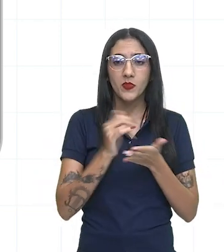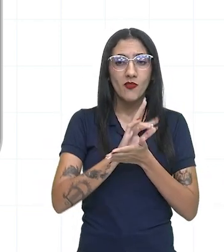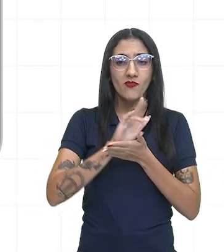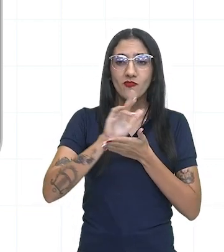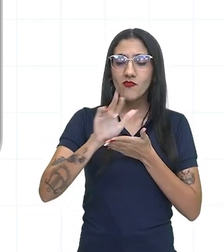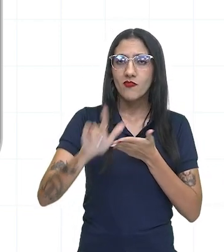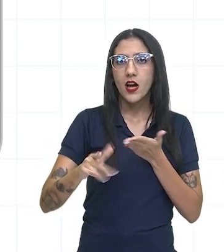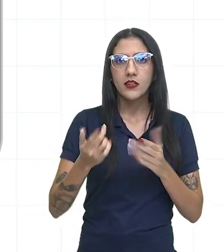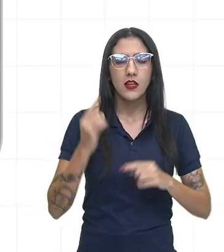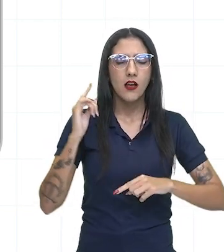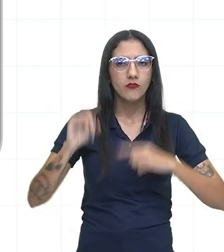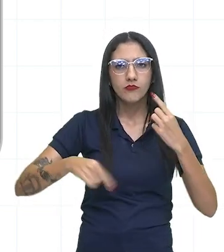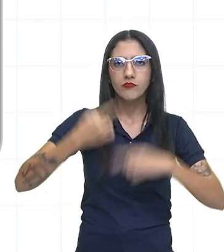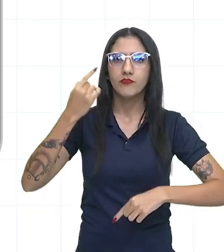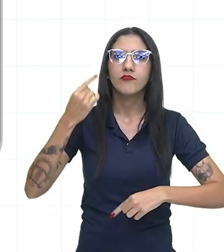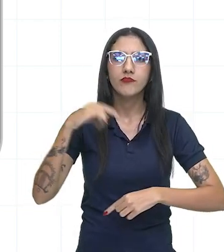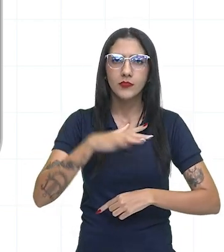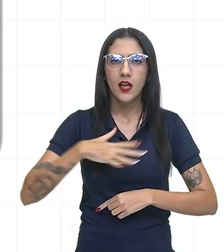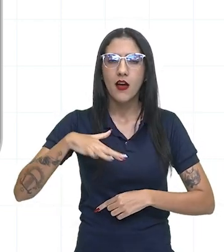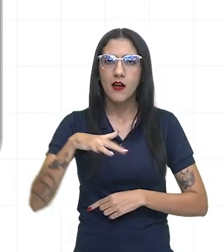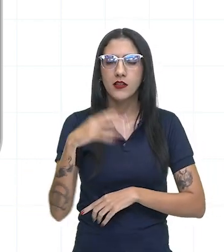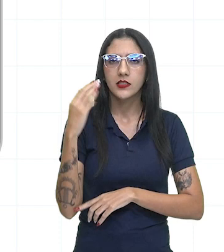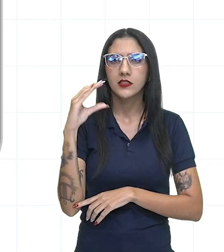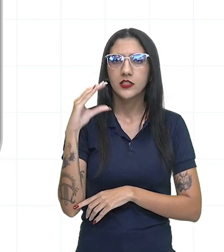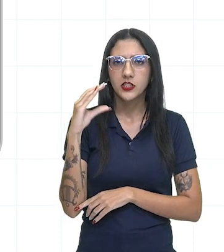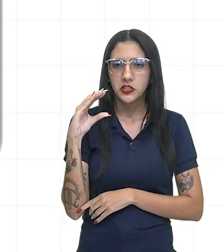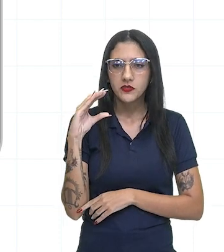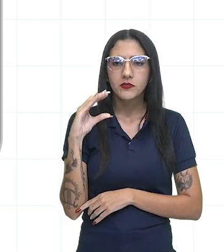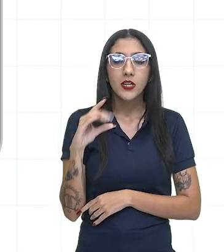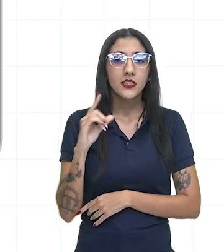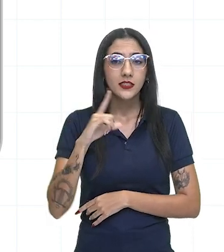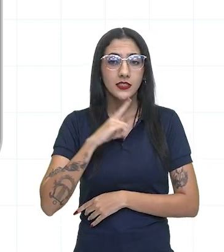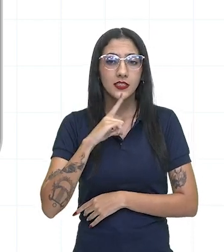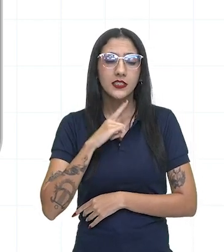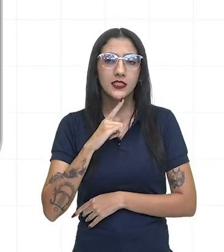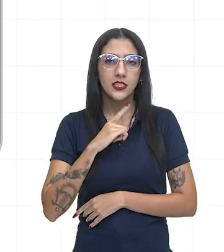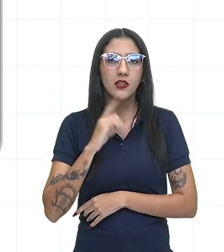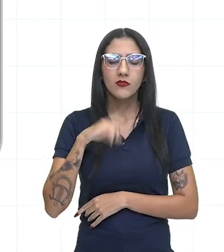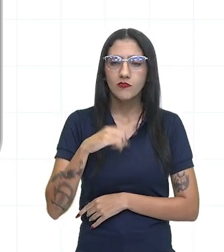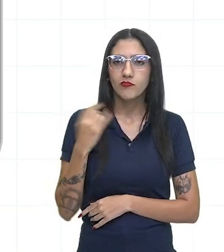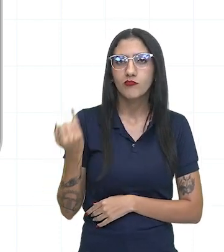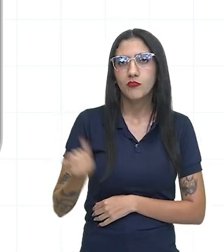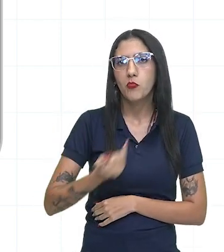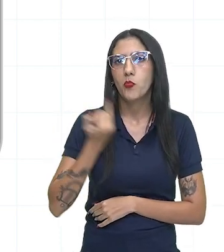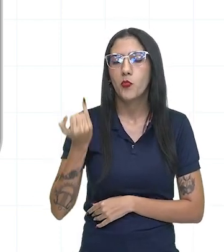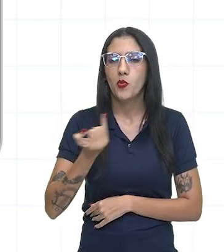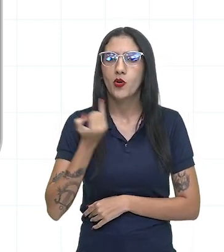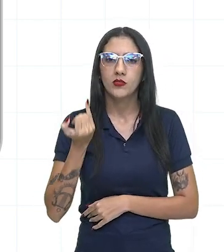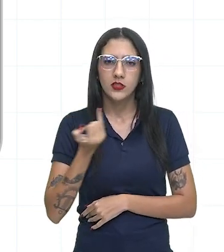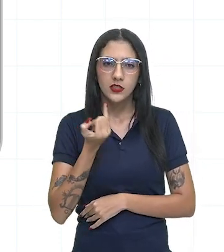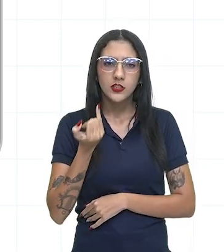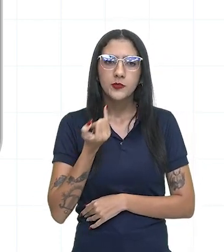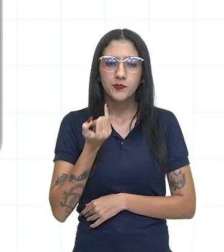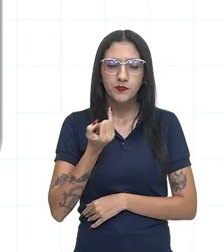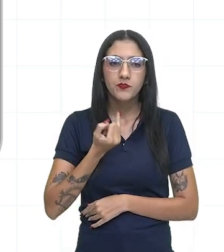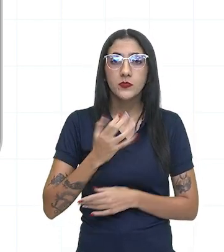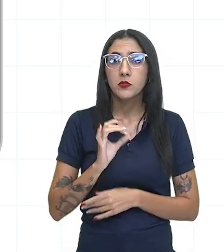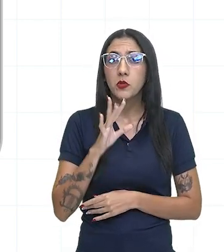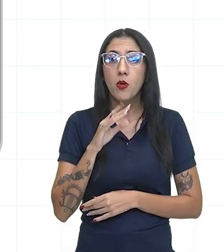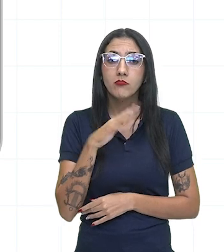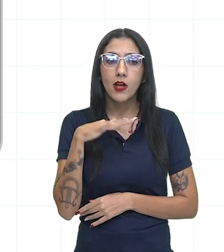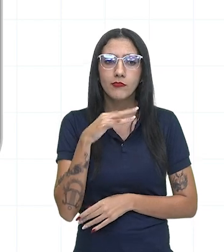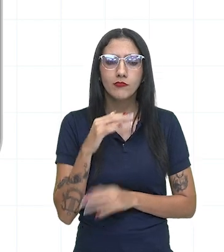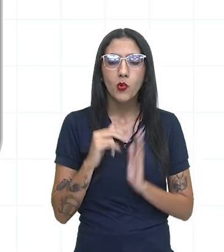vários avanços científicos, né, que vieram, né, que foram muito significativos a partir da